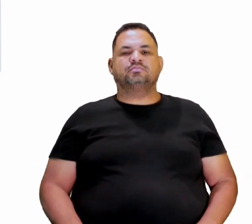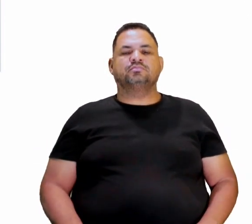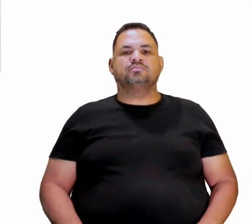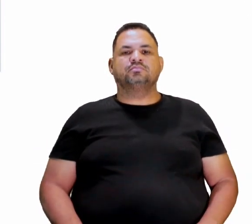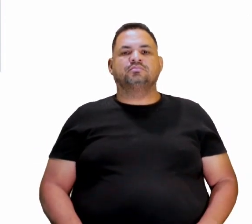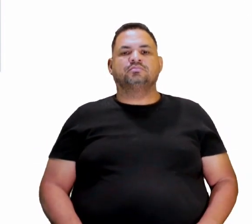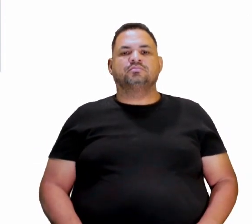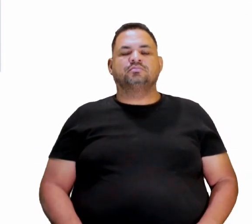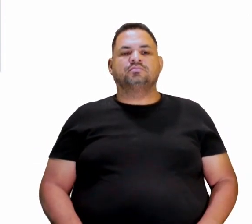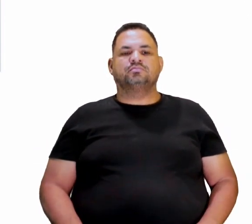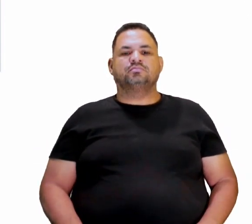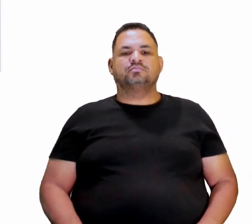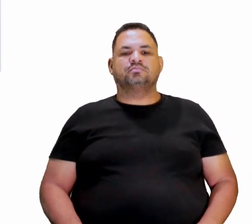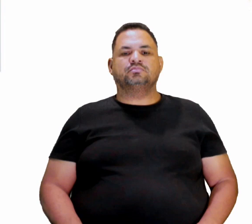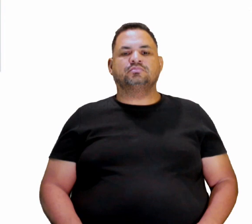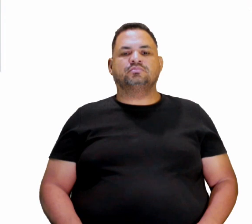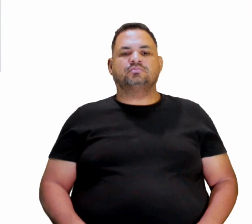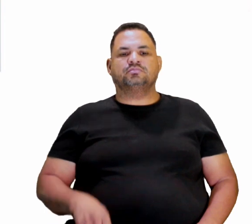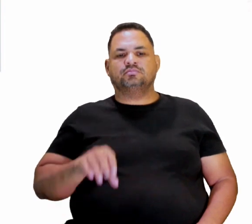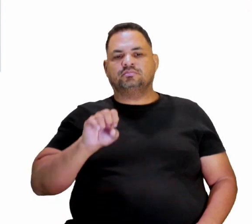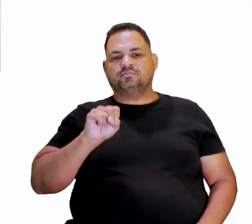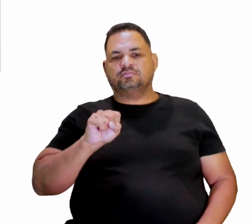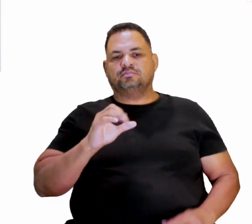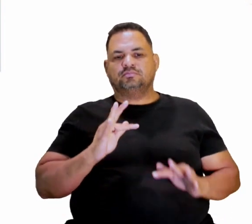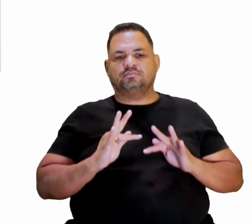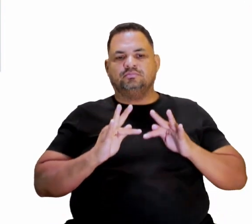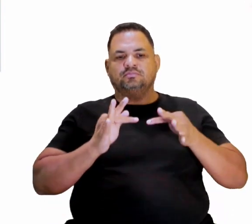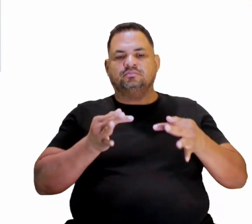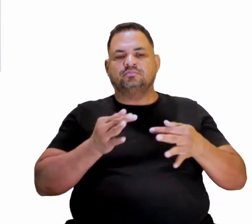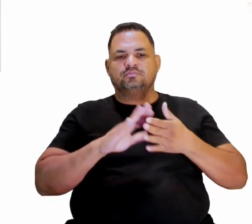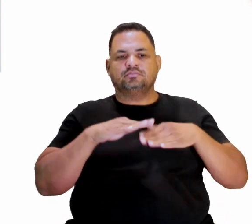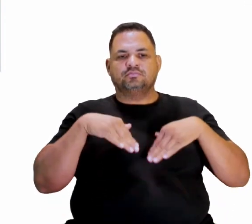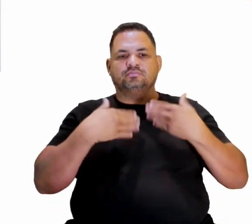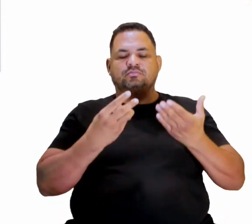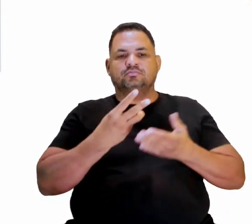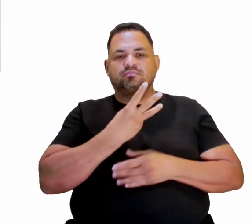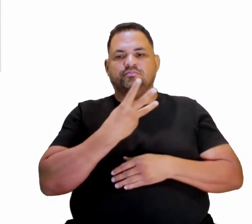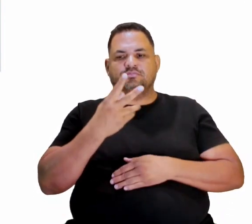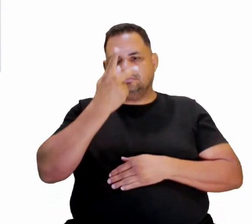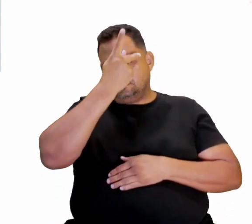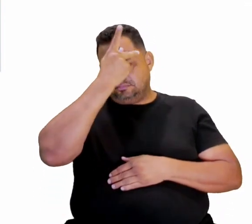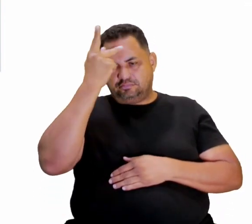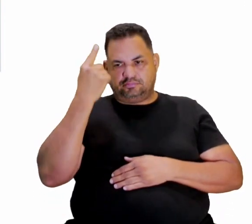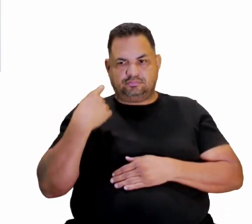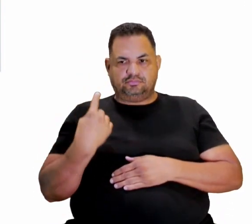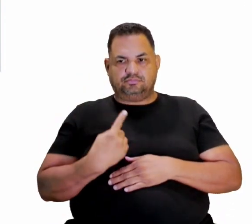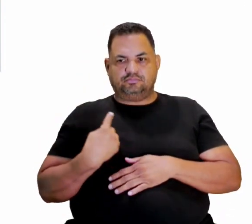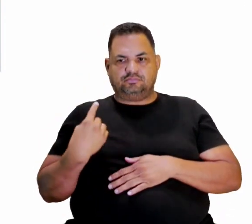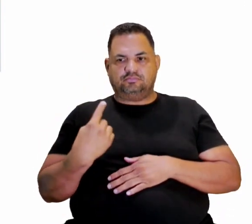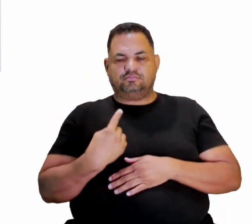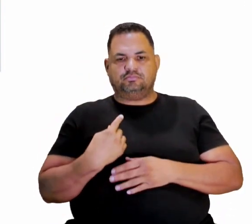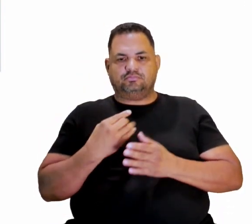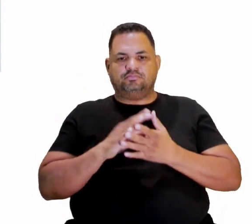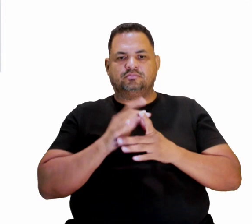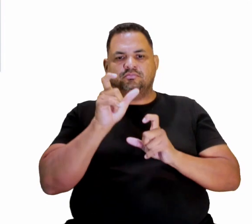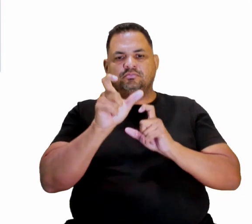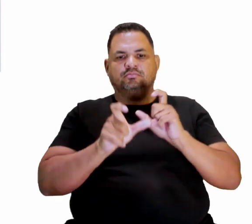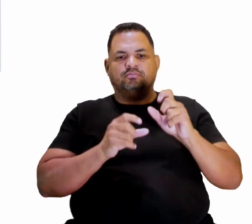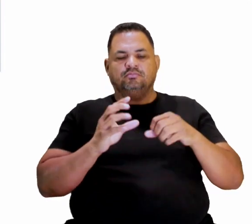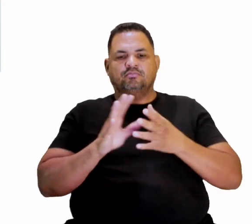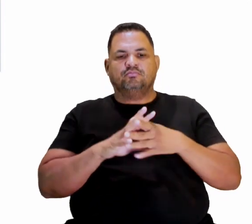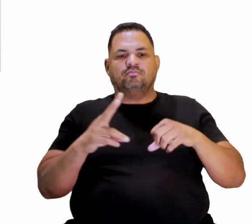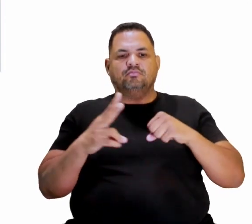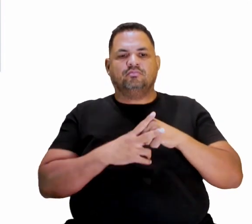de você deixar o S no final, quando é terceira pessoa do singular, a flexão